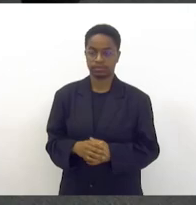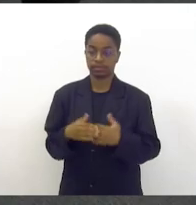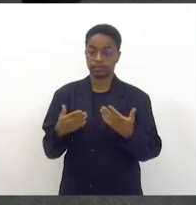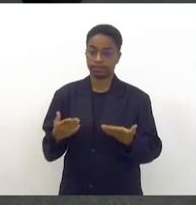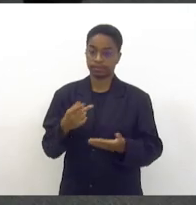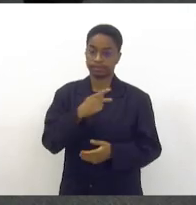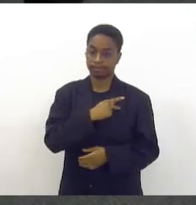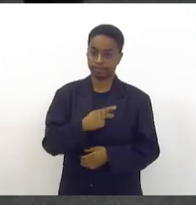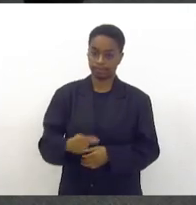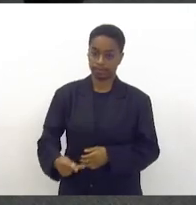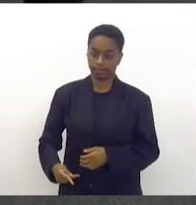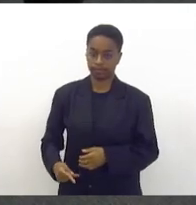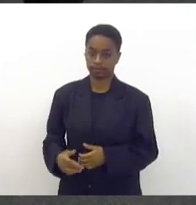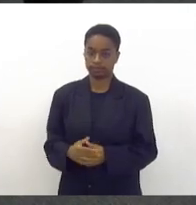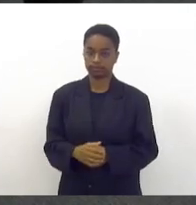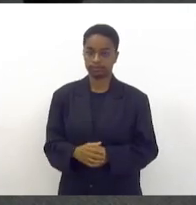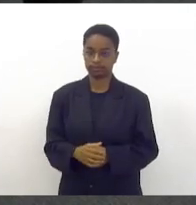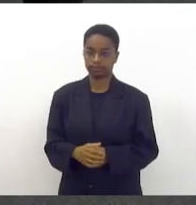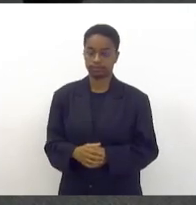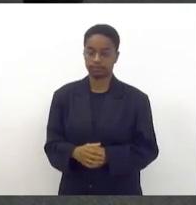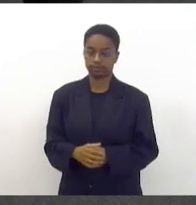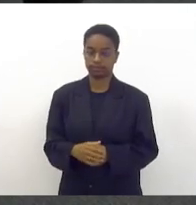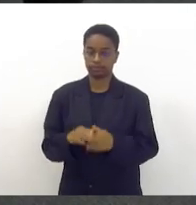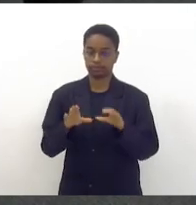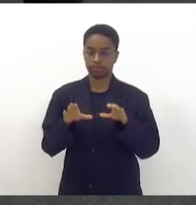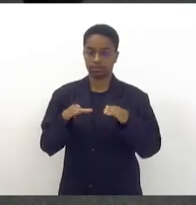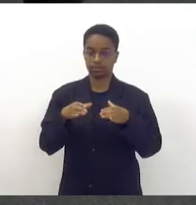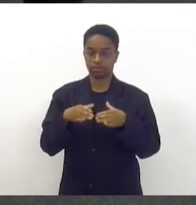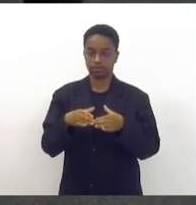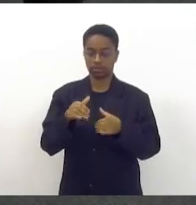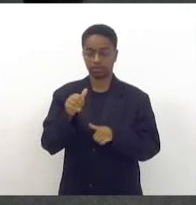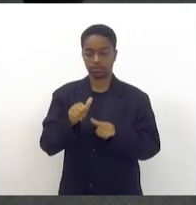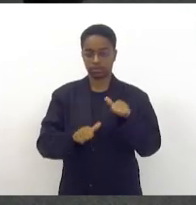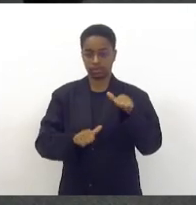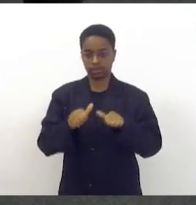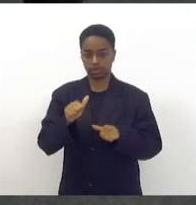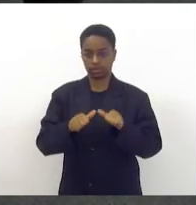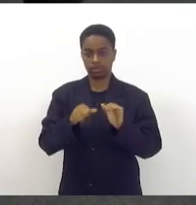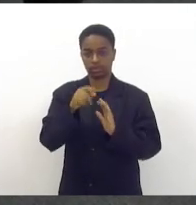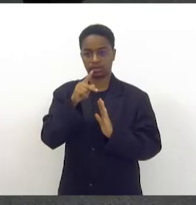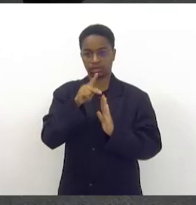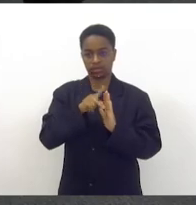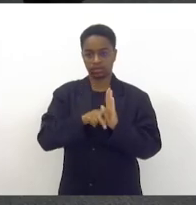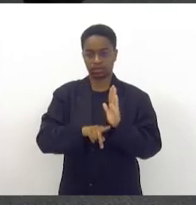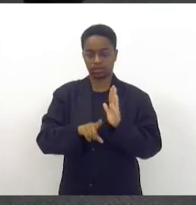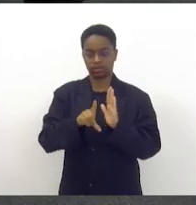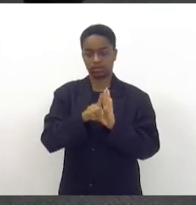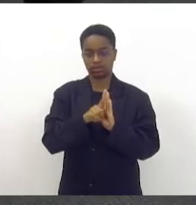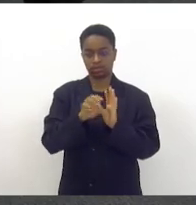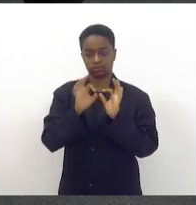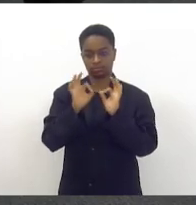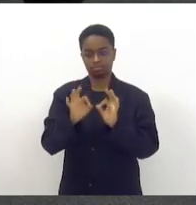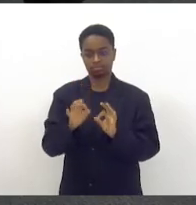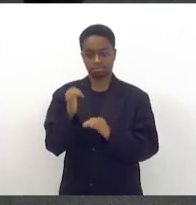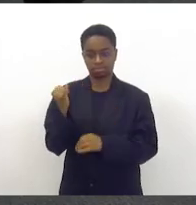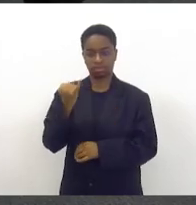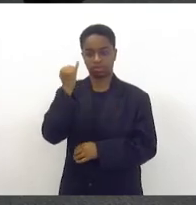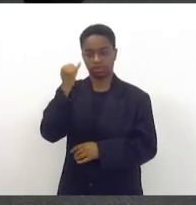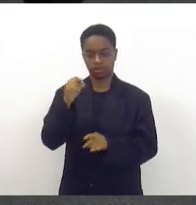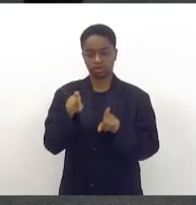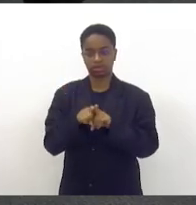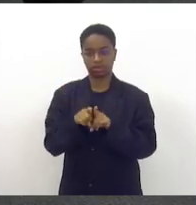Presidente, no mérito, essa comissão avalia que esse projeto é bastante salutar e